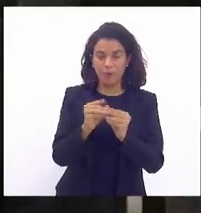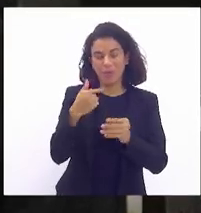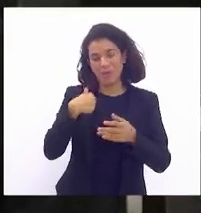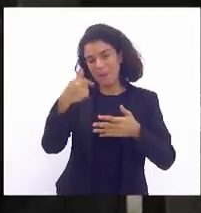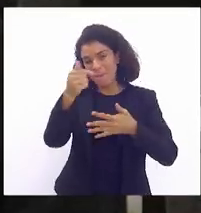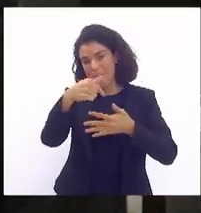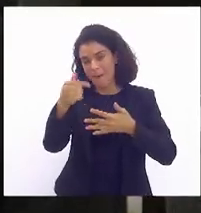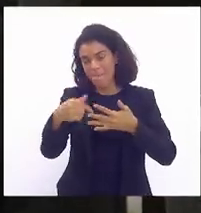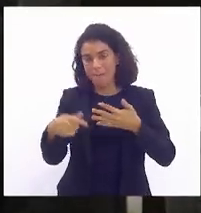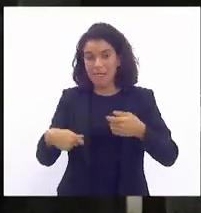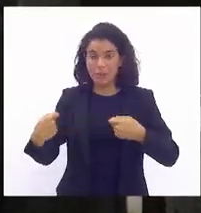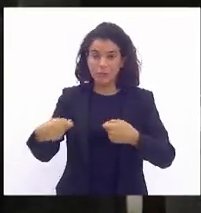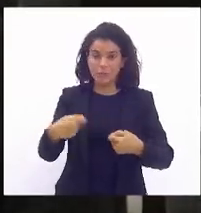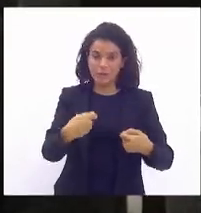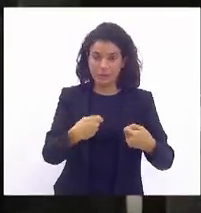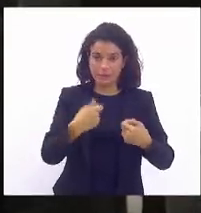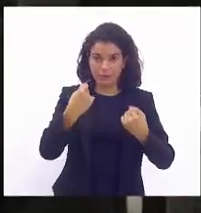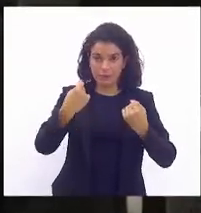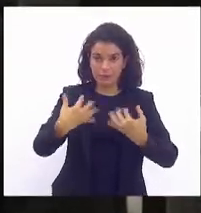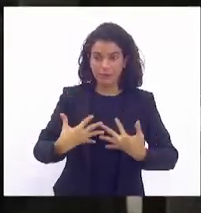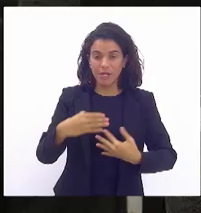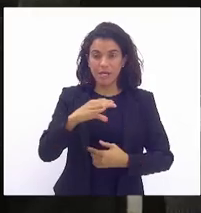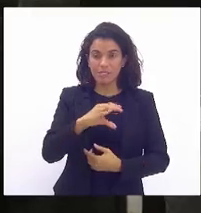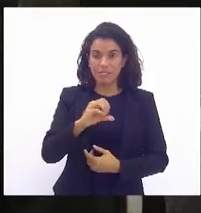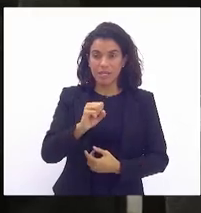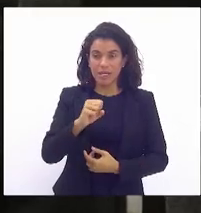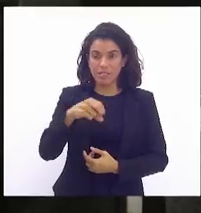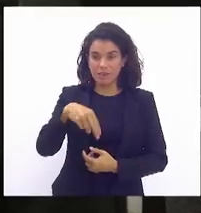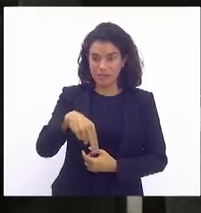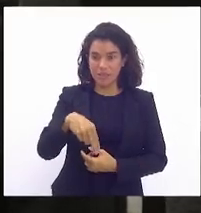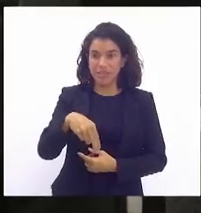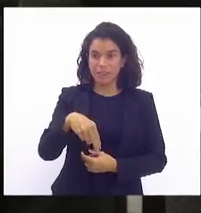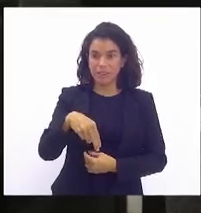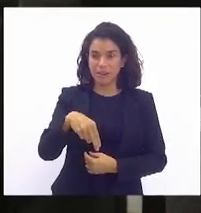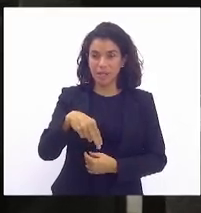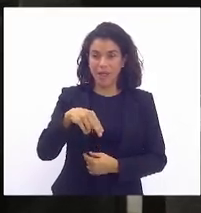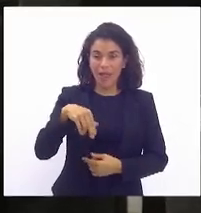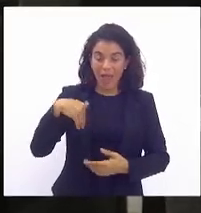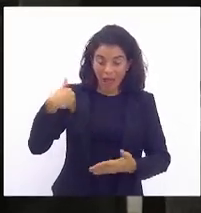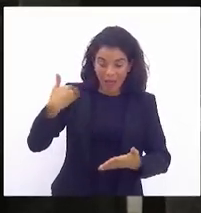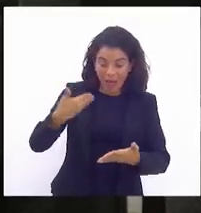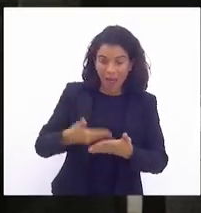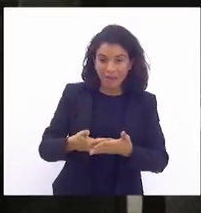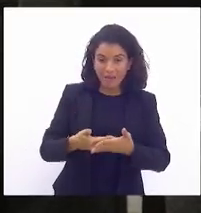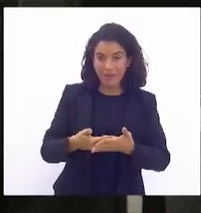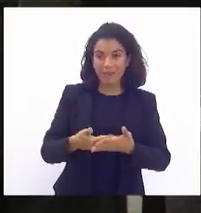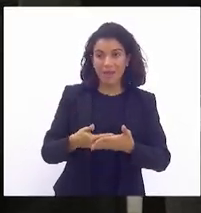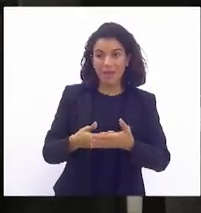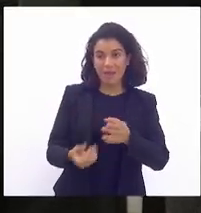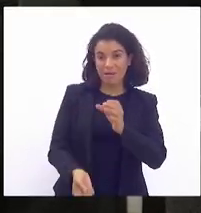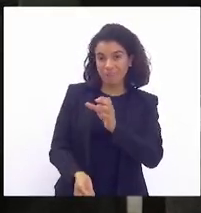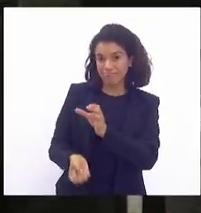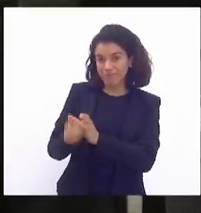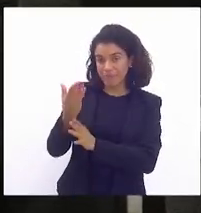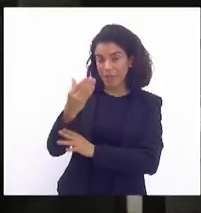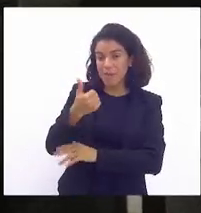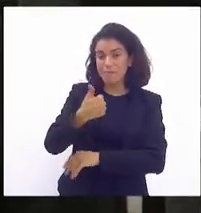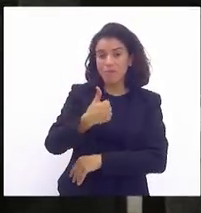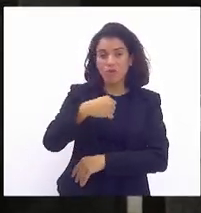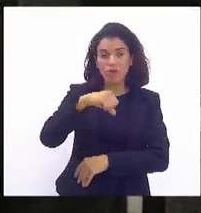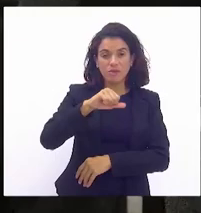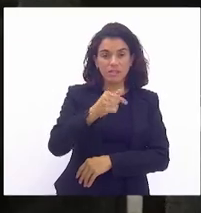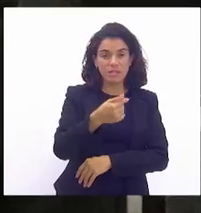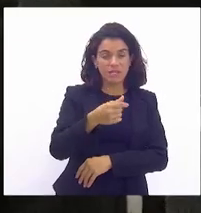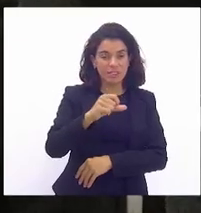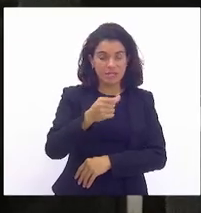vou colocar. Então, a CSN, até inaugurar o Alto Porto em